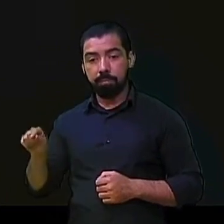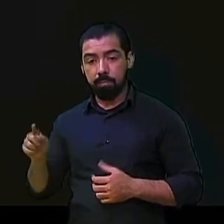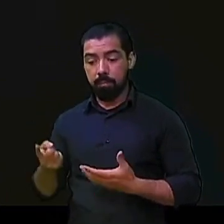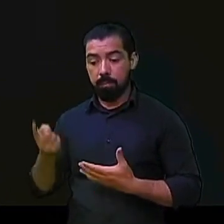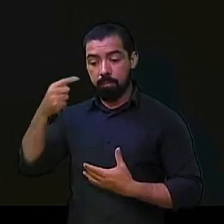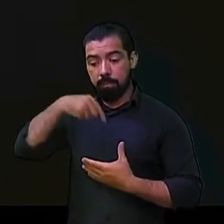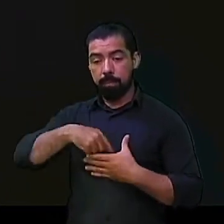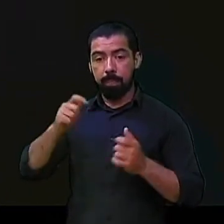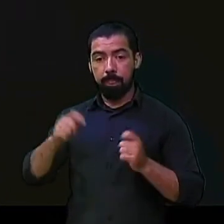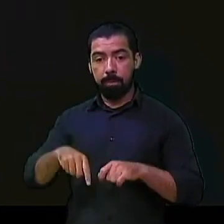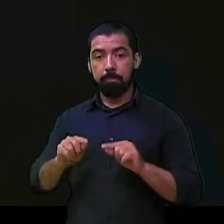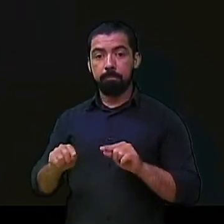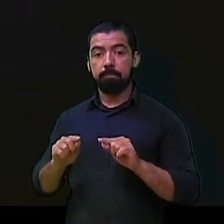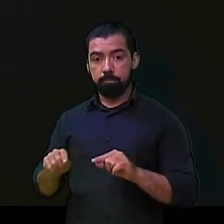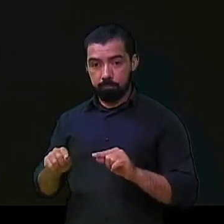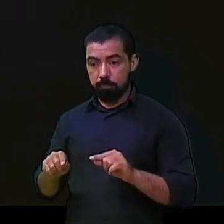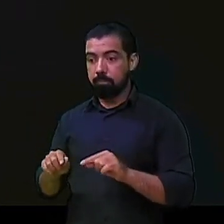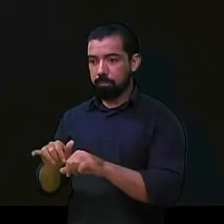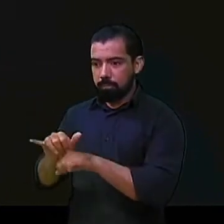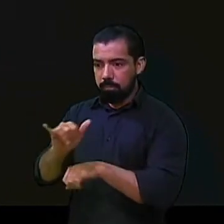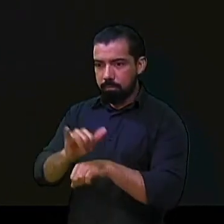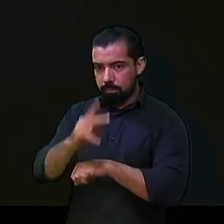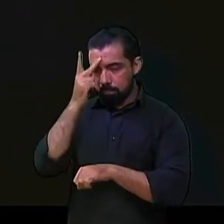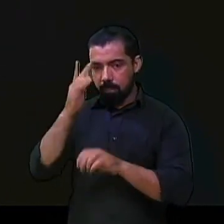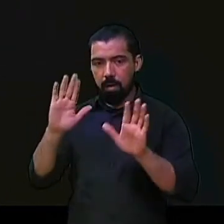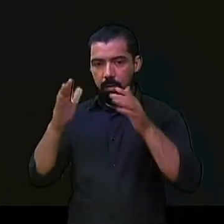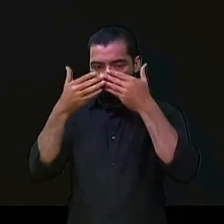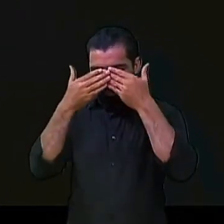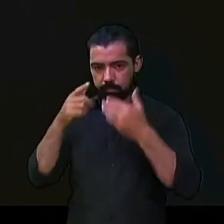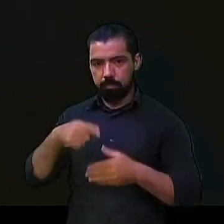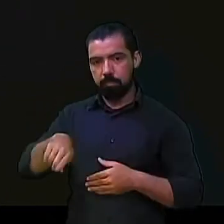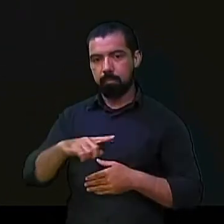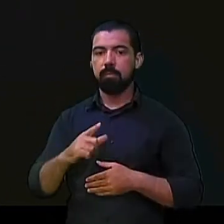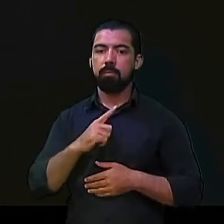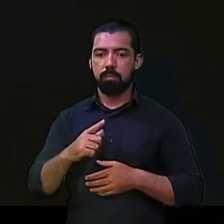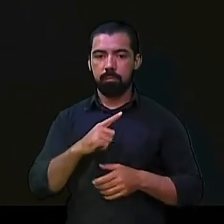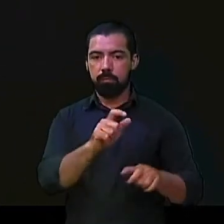subjetivamente levará ao desgaste e, principalmente, à reputação das pessoas.